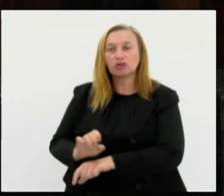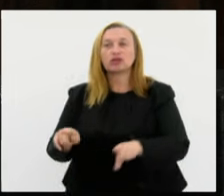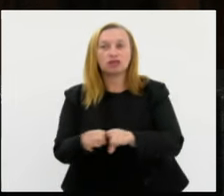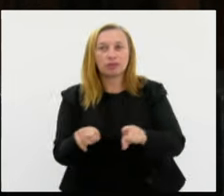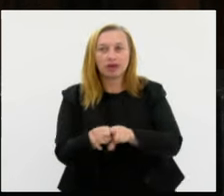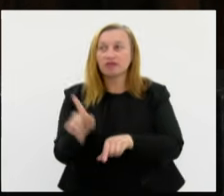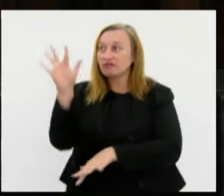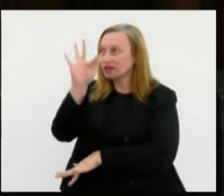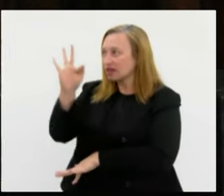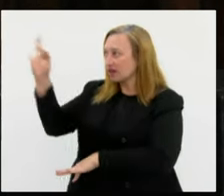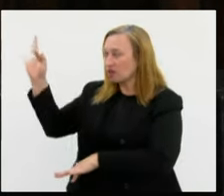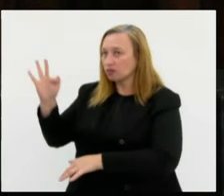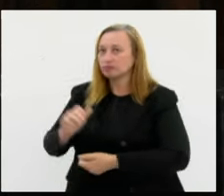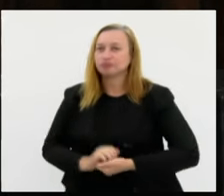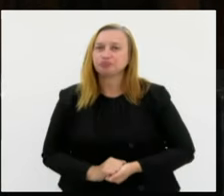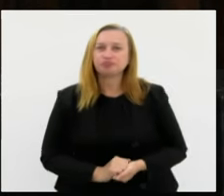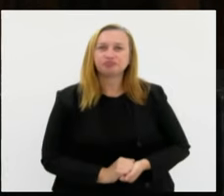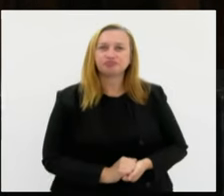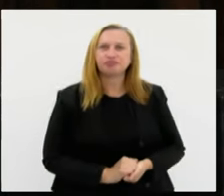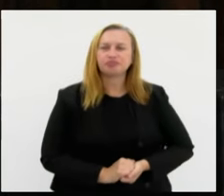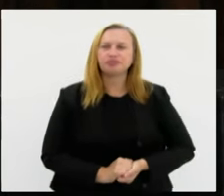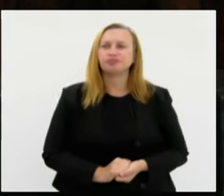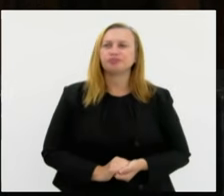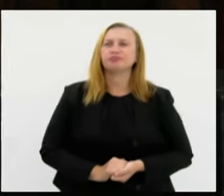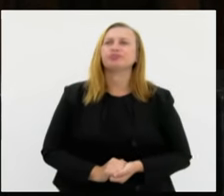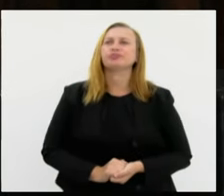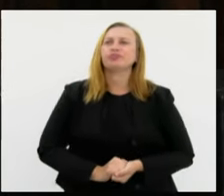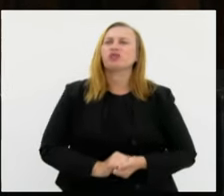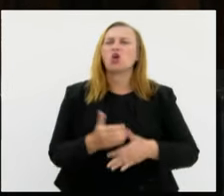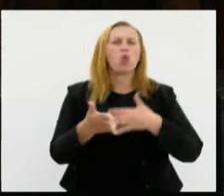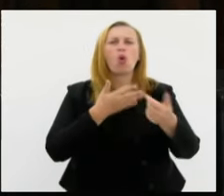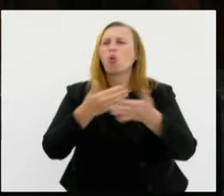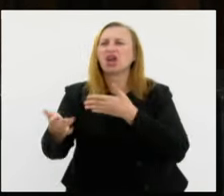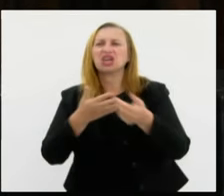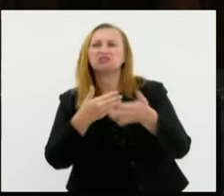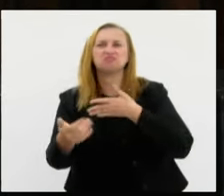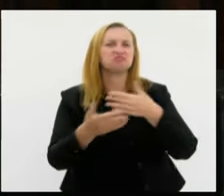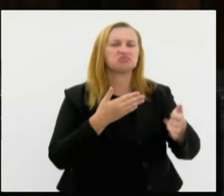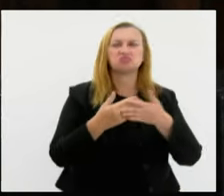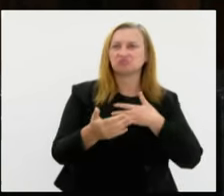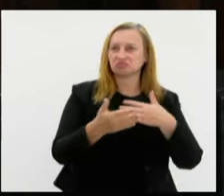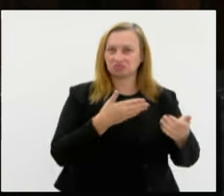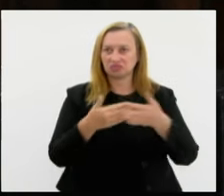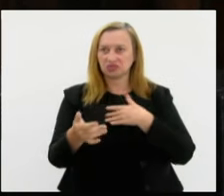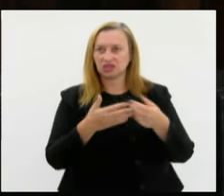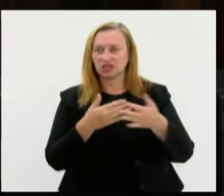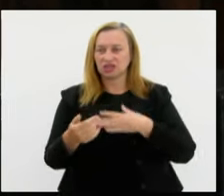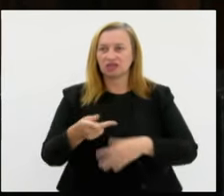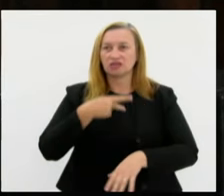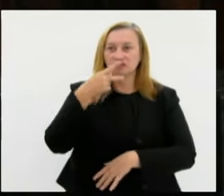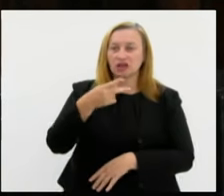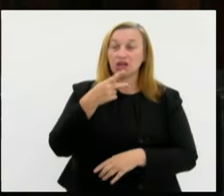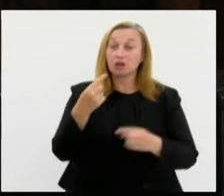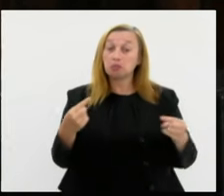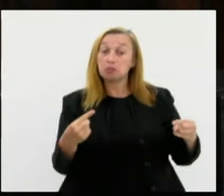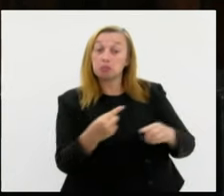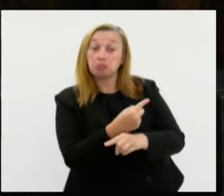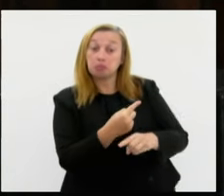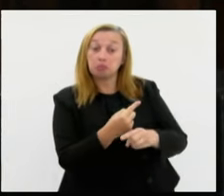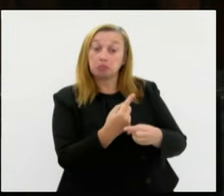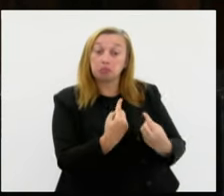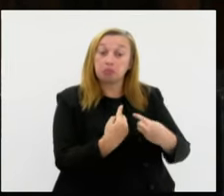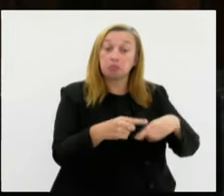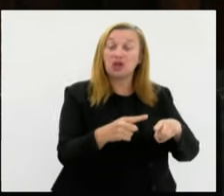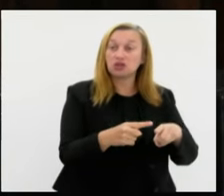Federal, que dizem que qualquer decisão que afetem, de alguma forma, um